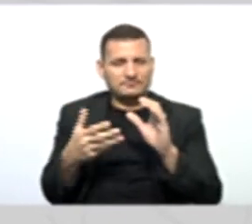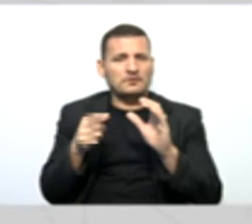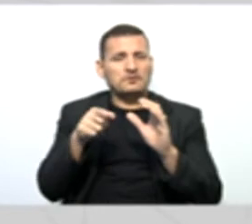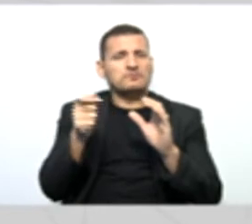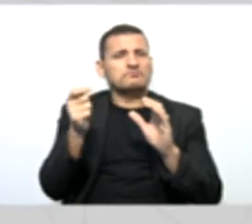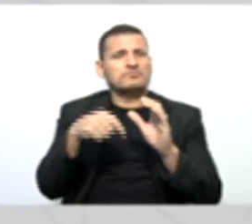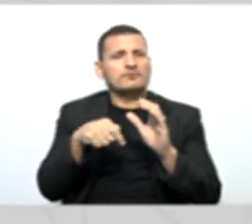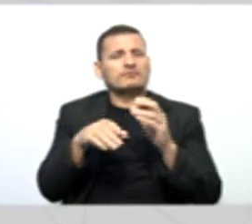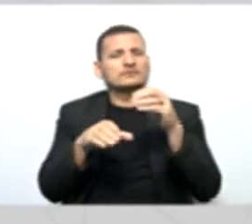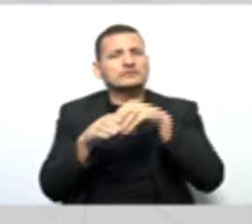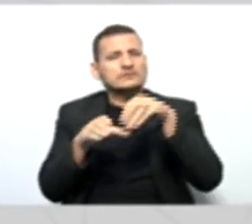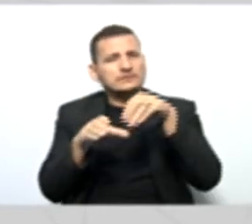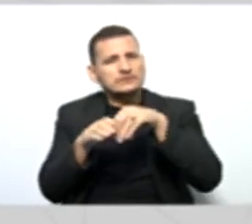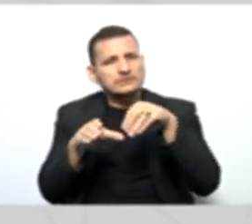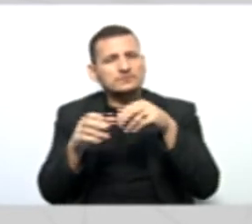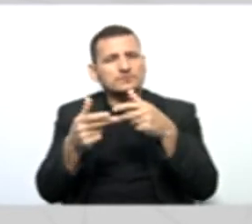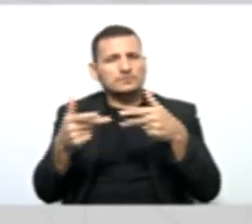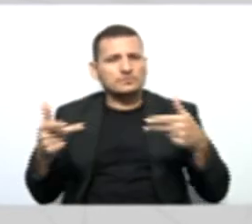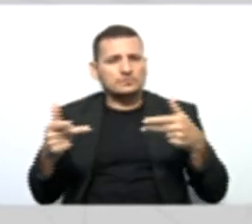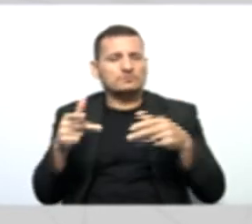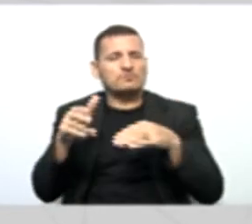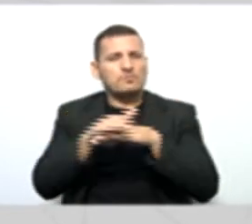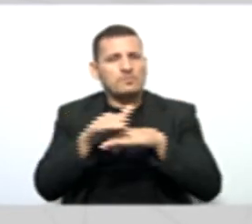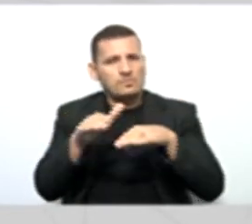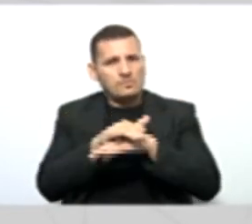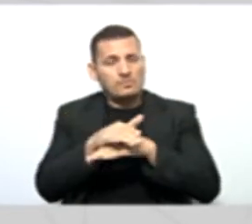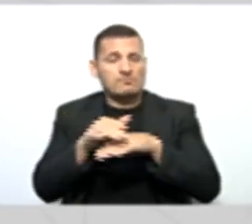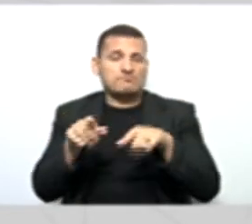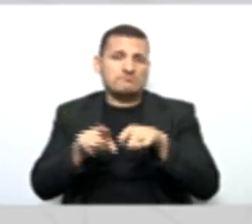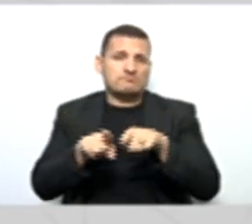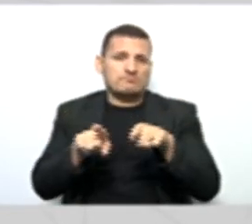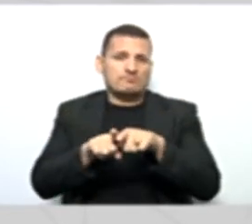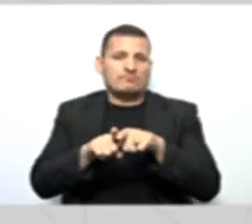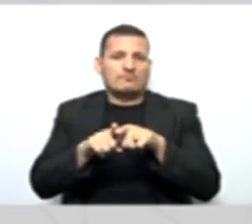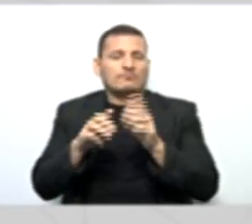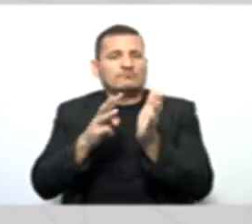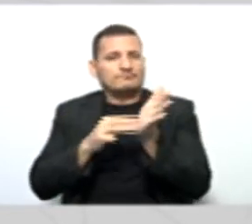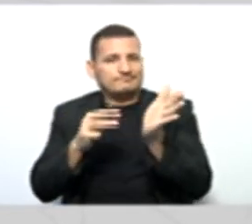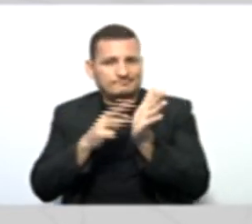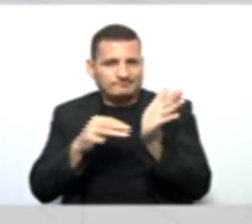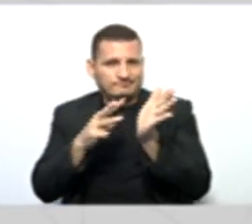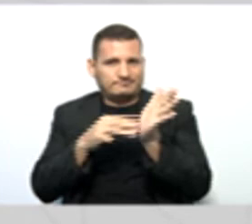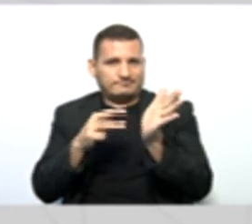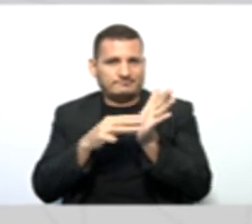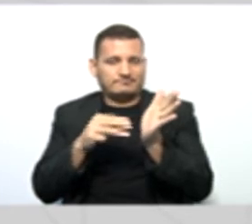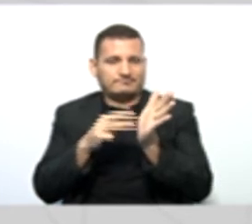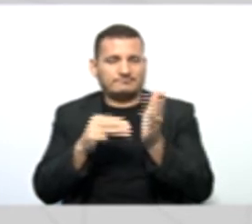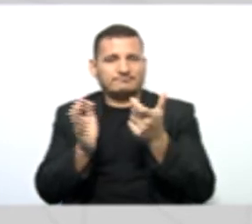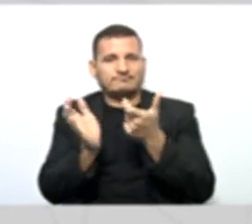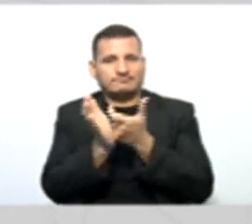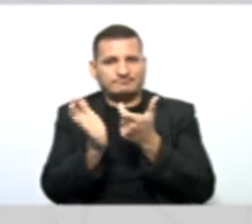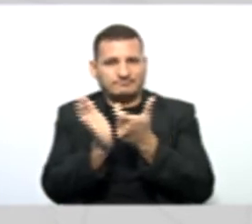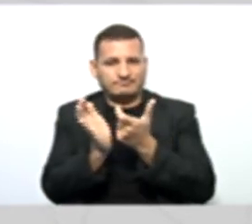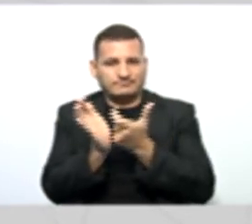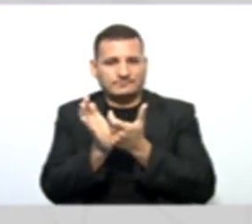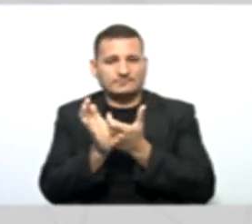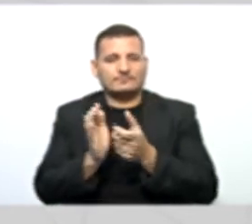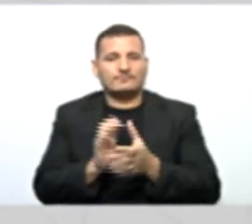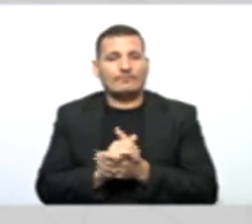estados por meio de seus atributos e reagir a ações criadas para ele por meio de seus métodos de classe.